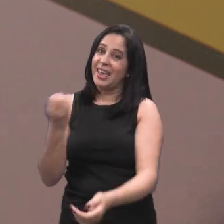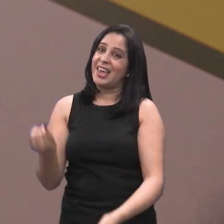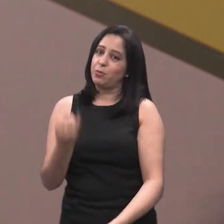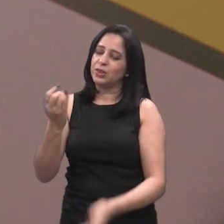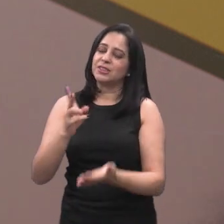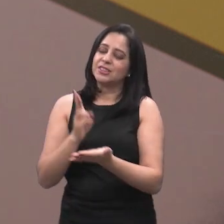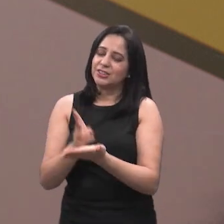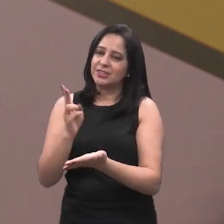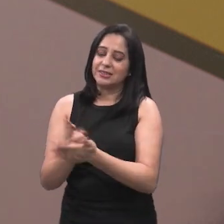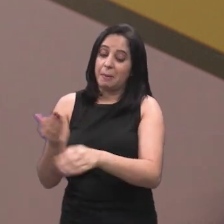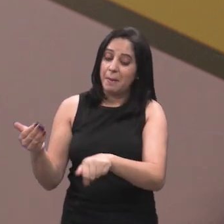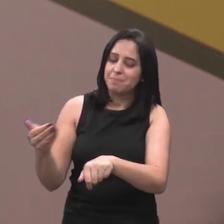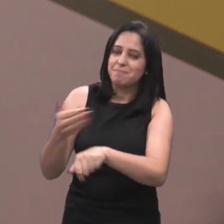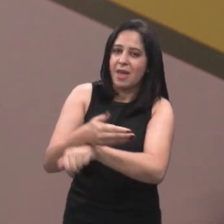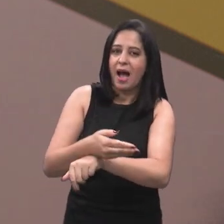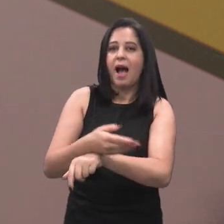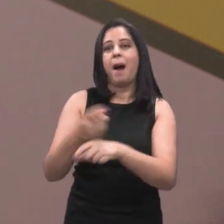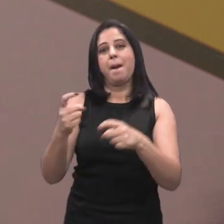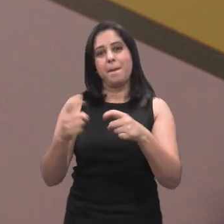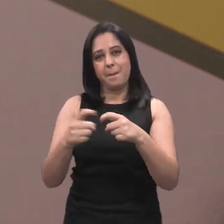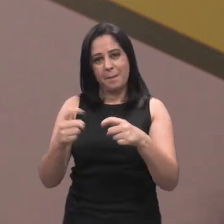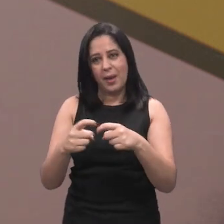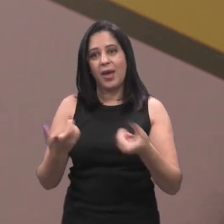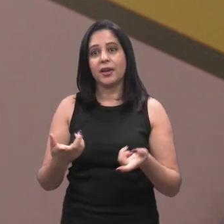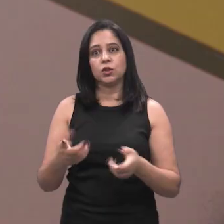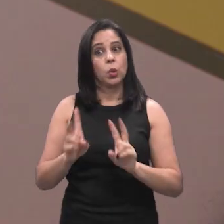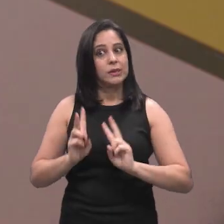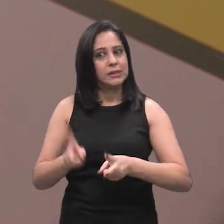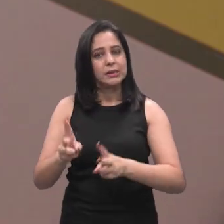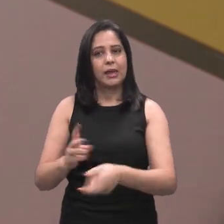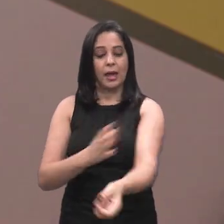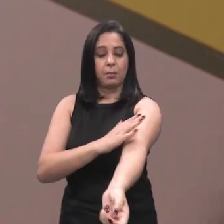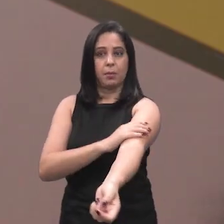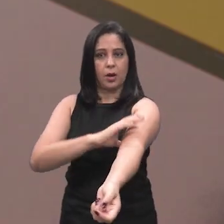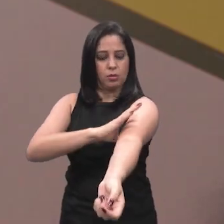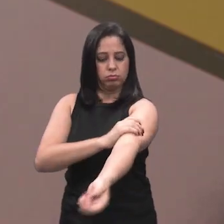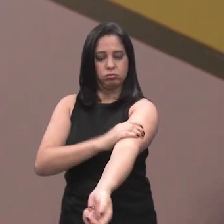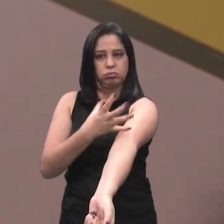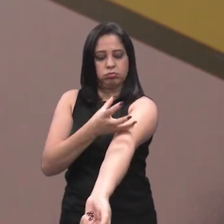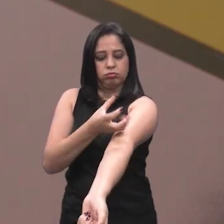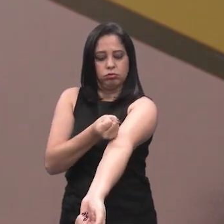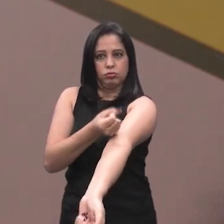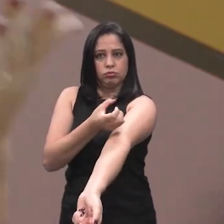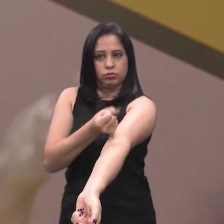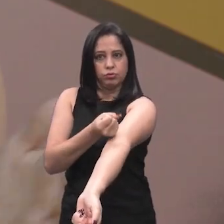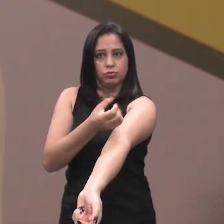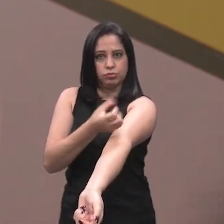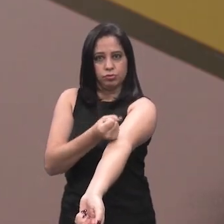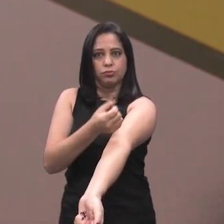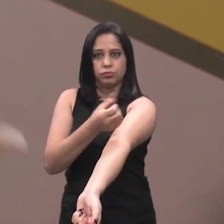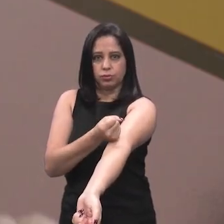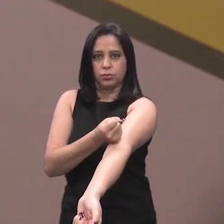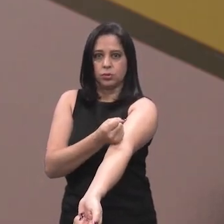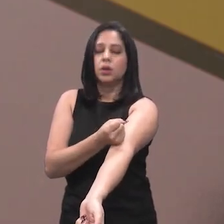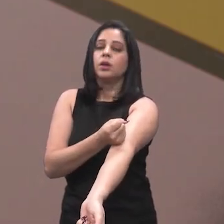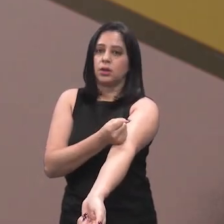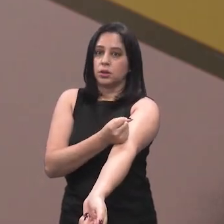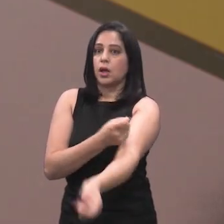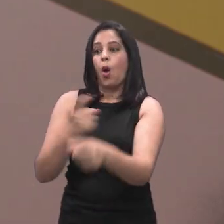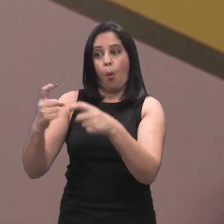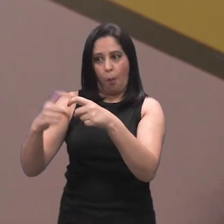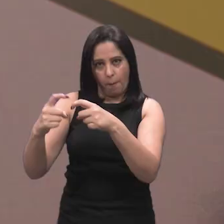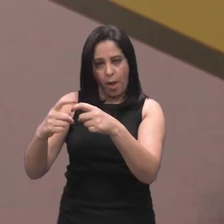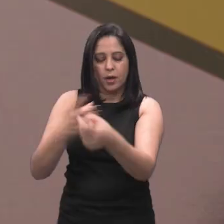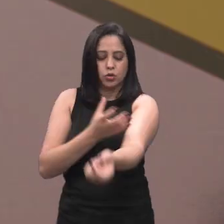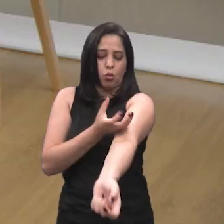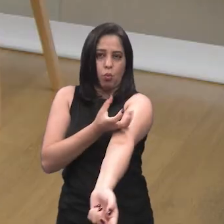menos seria ideal aferir a pressão uma vez por ano, com um médico ou clínico geral ou um próprio